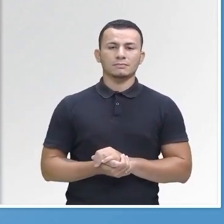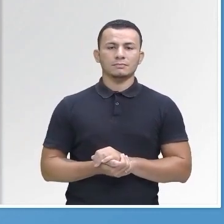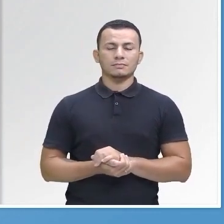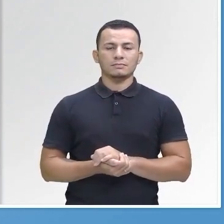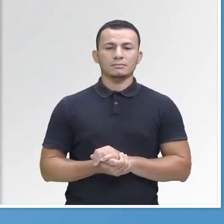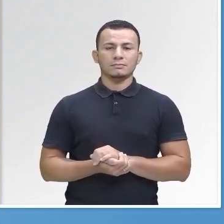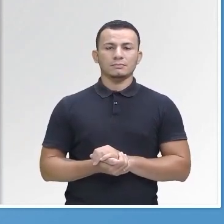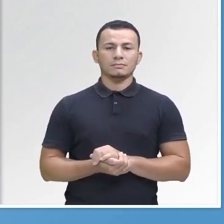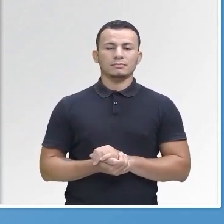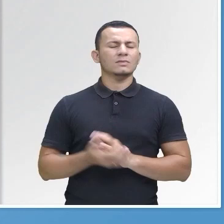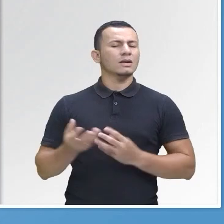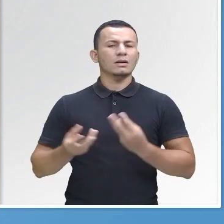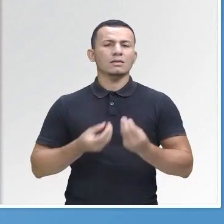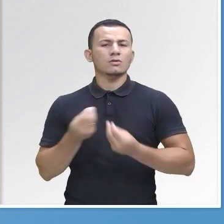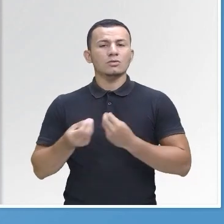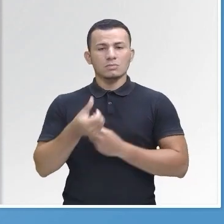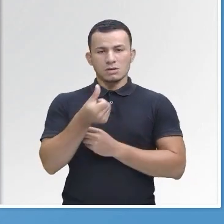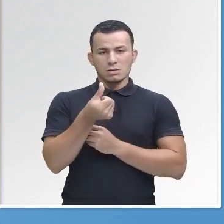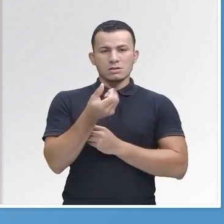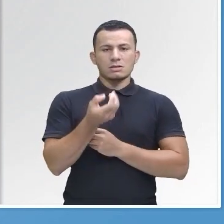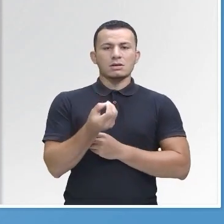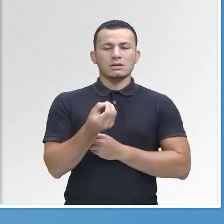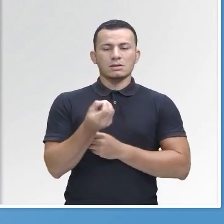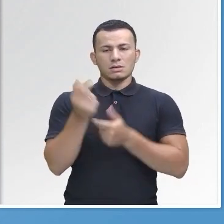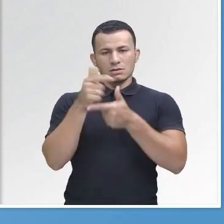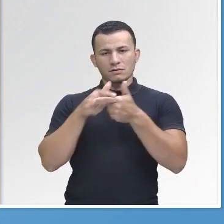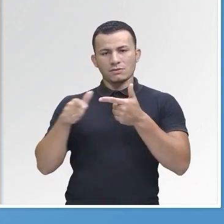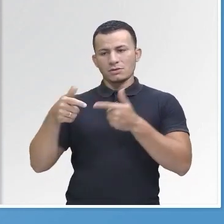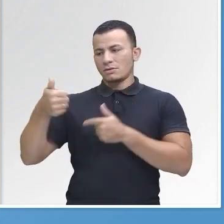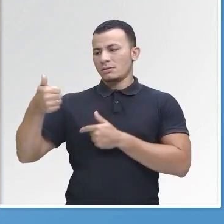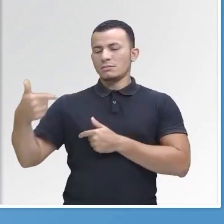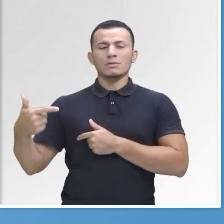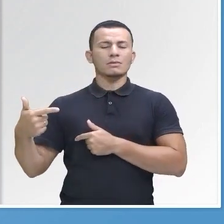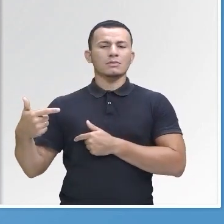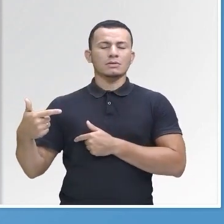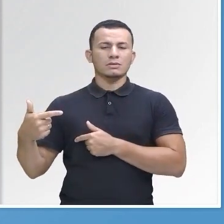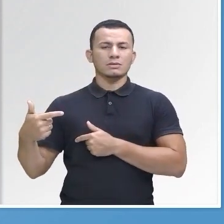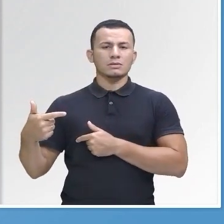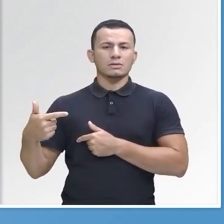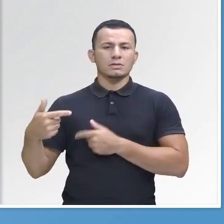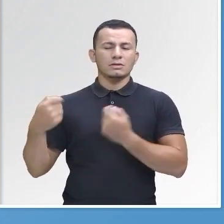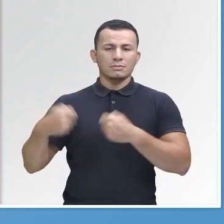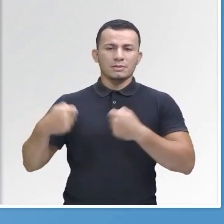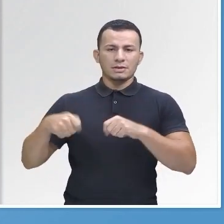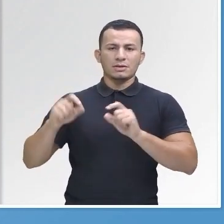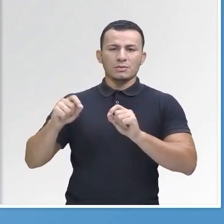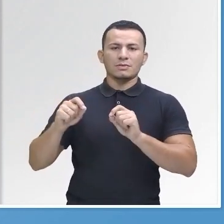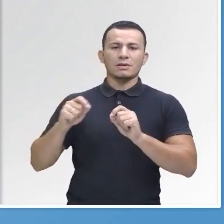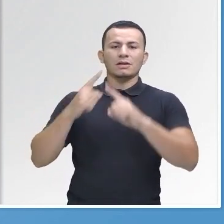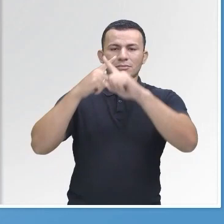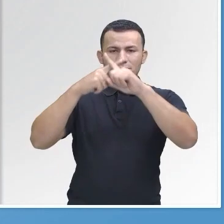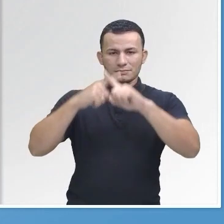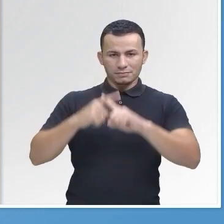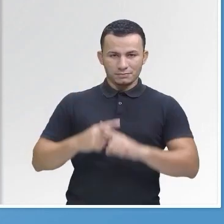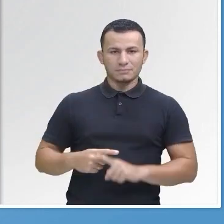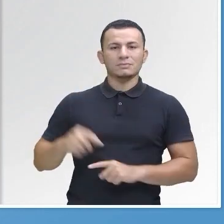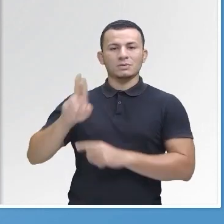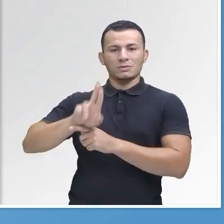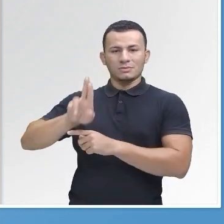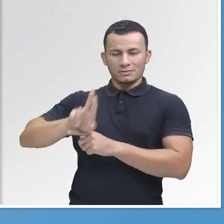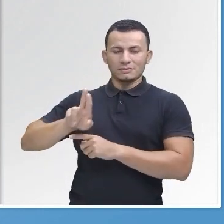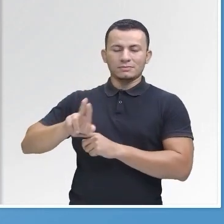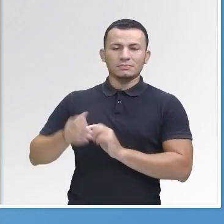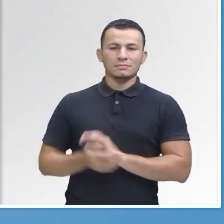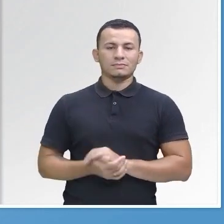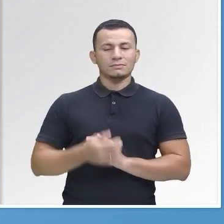aí, como é que eu faço? 60 por 12, professor? Bom, eu vou ter que fazer o quê? Apelar para a nossa querida tabuada, não é verdade?